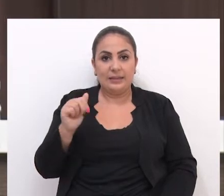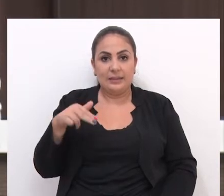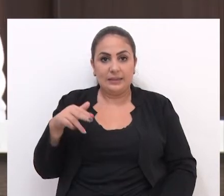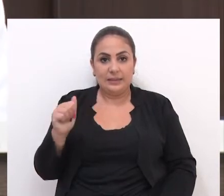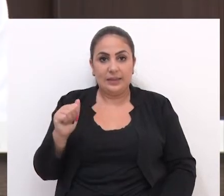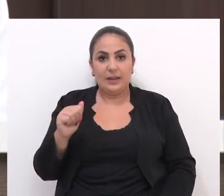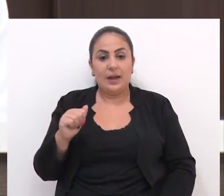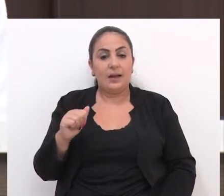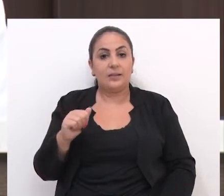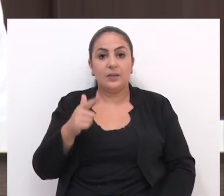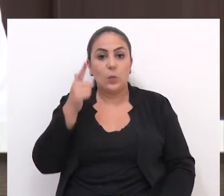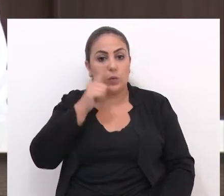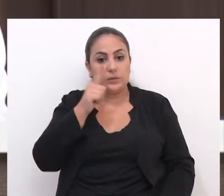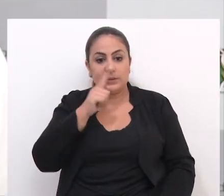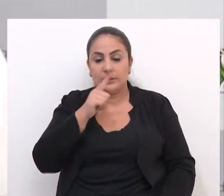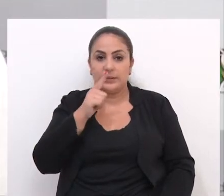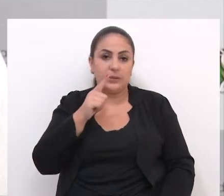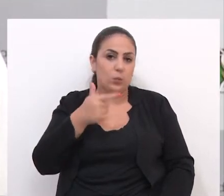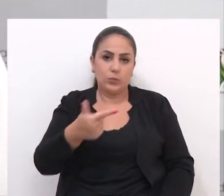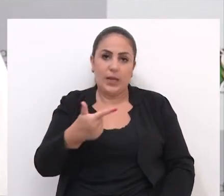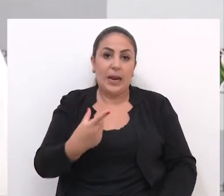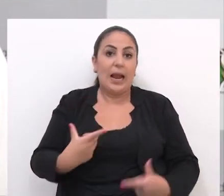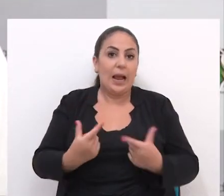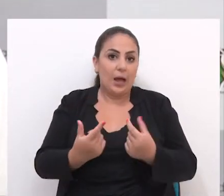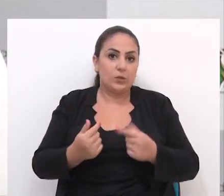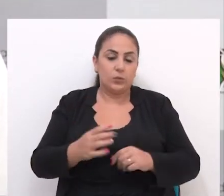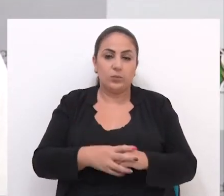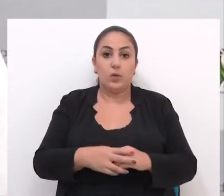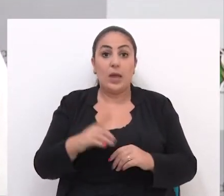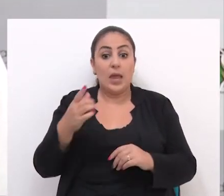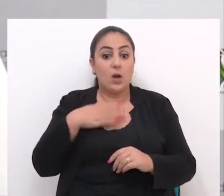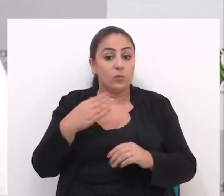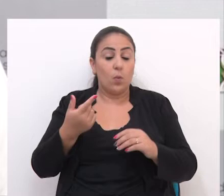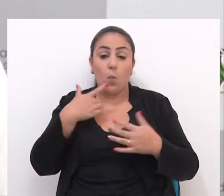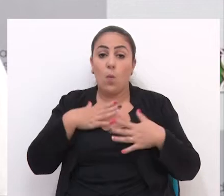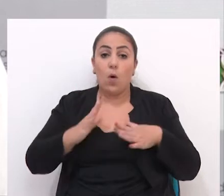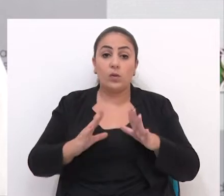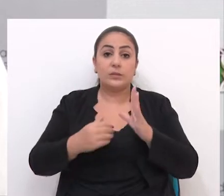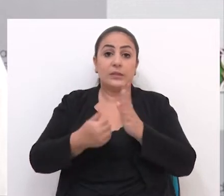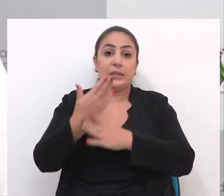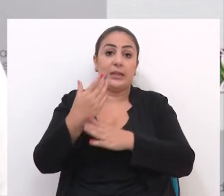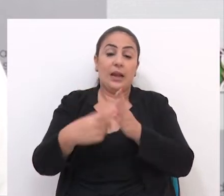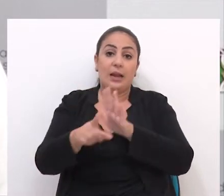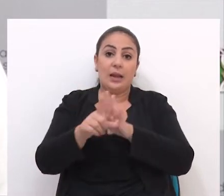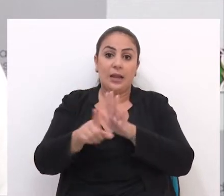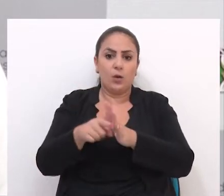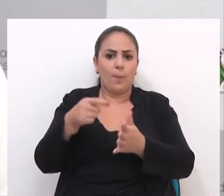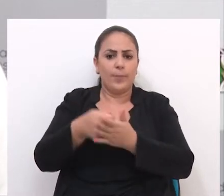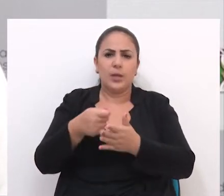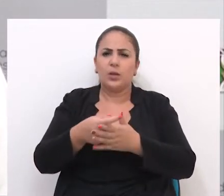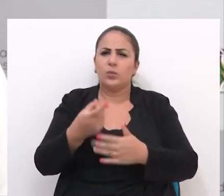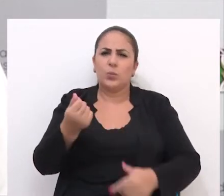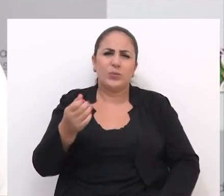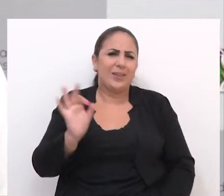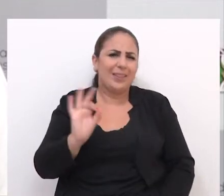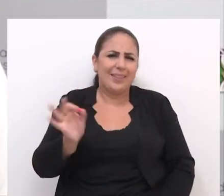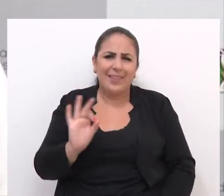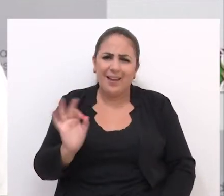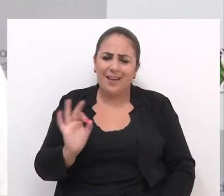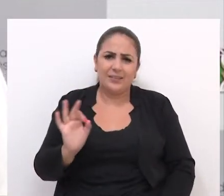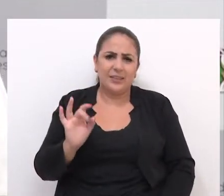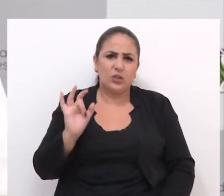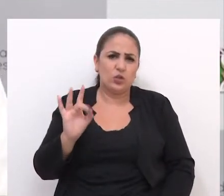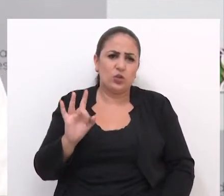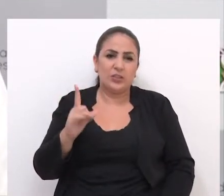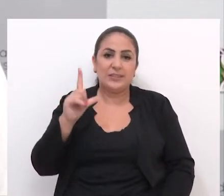despesas adicionais aos moradores. Eu não gosto de criar leis que obriguem isso e aquilo. Para os condomínios não vai custar nada,